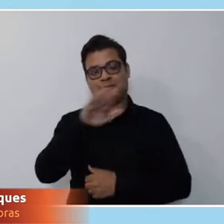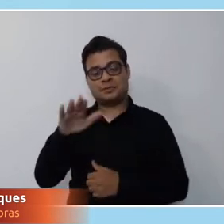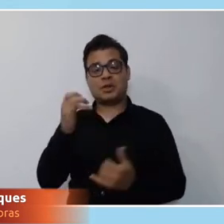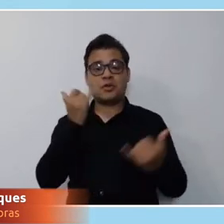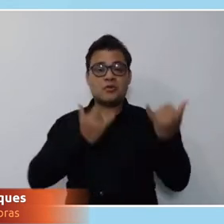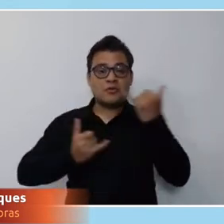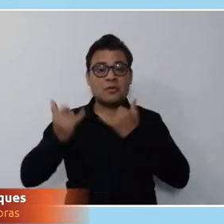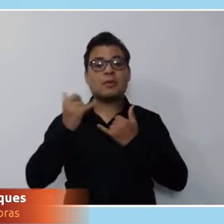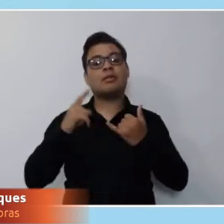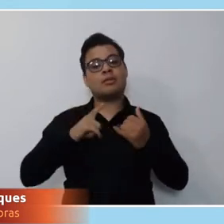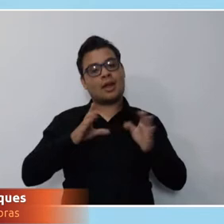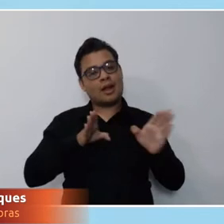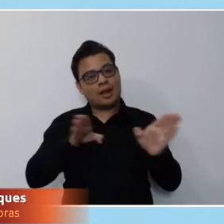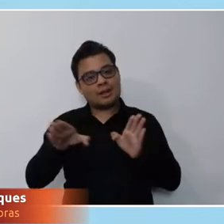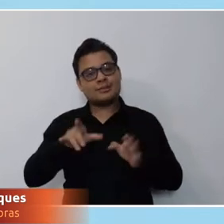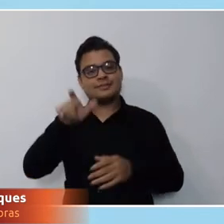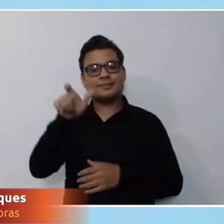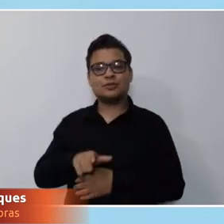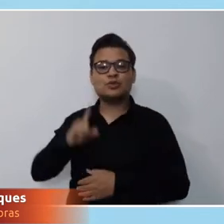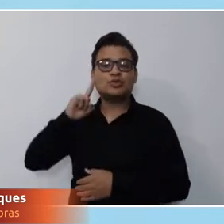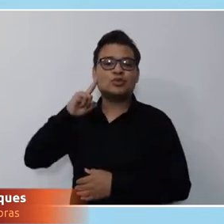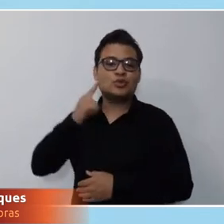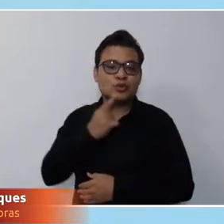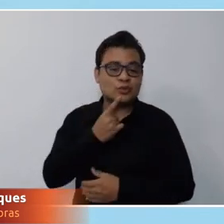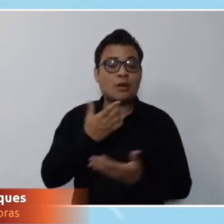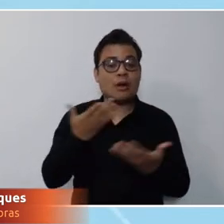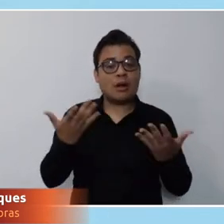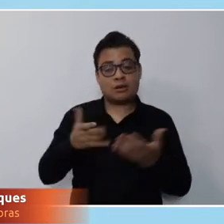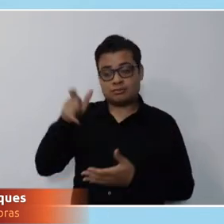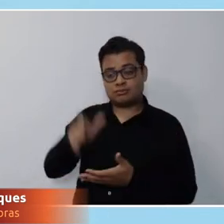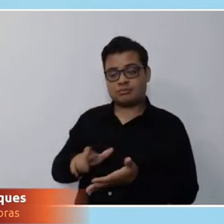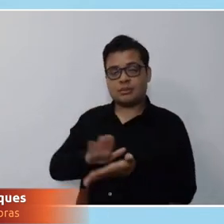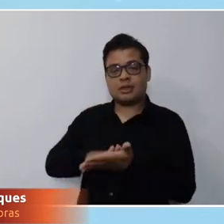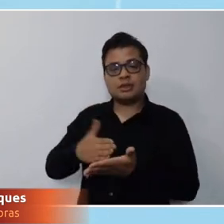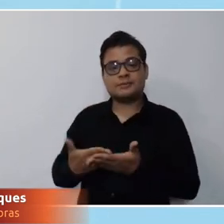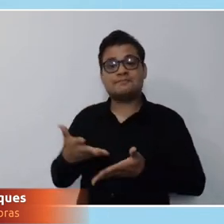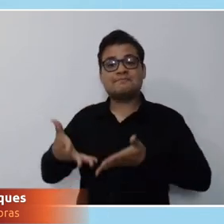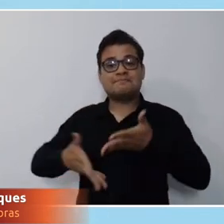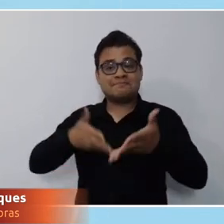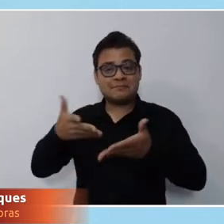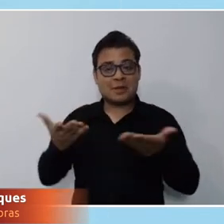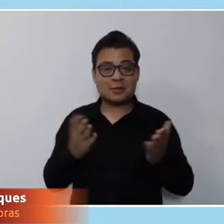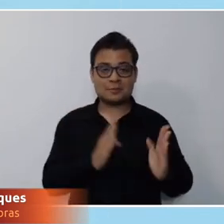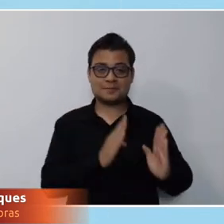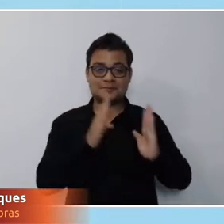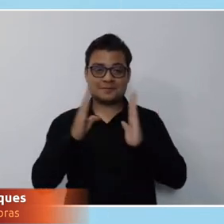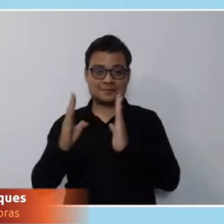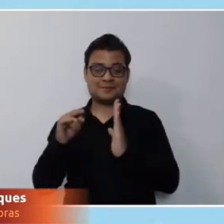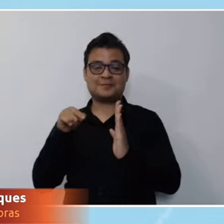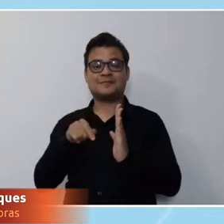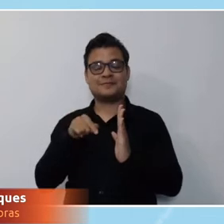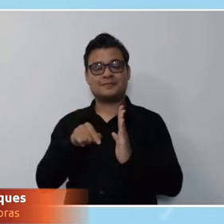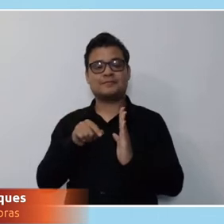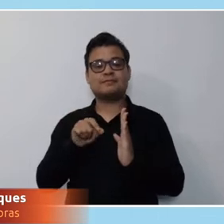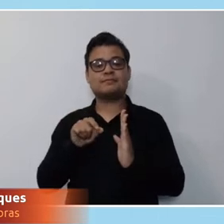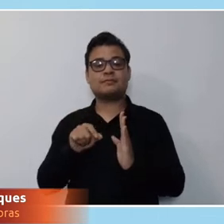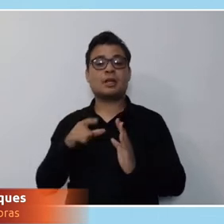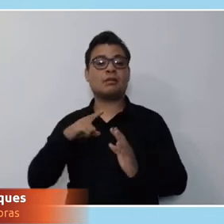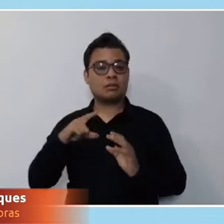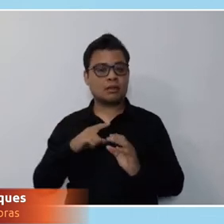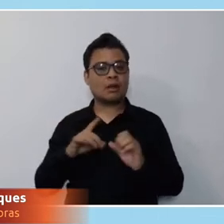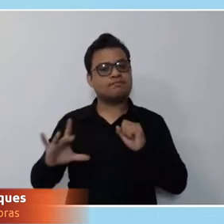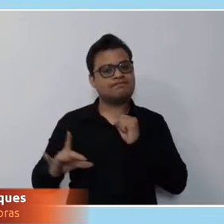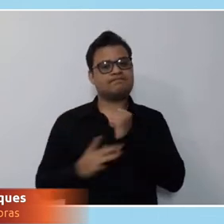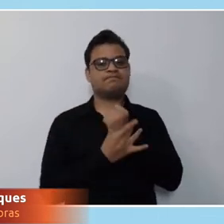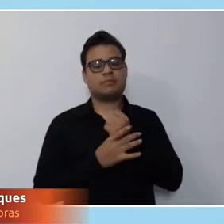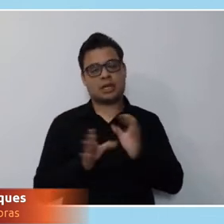surdo. E quem vai fazer a interpretação para Libras no programa, no bloco de agora, né, na verdade, e garantir essa acessibilidade que eu